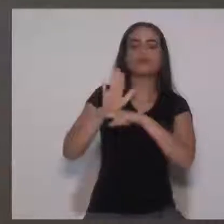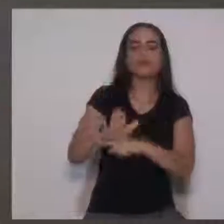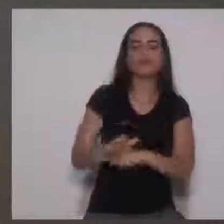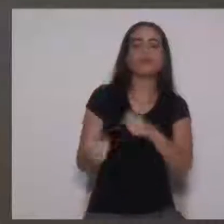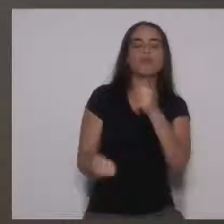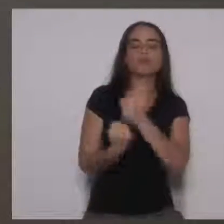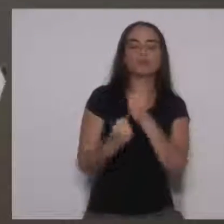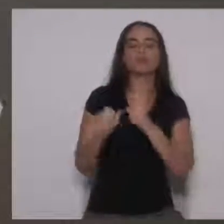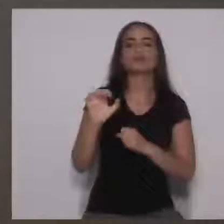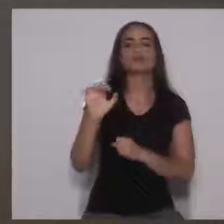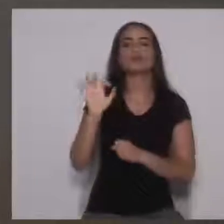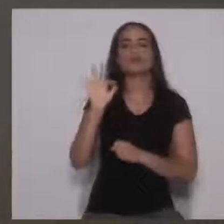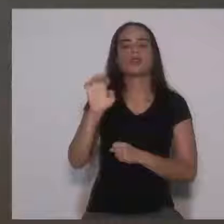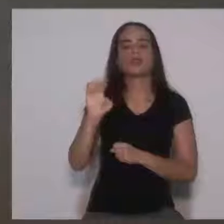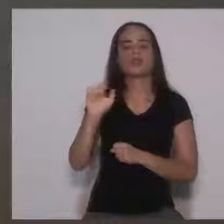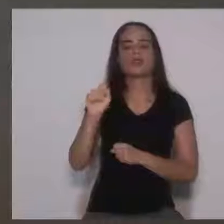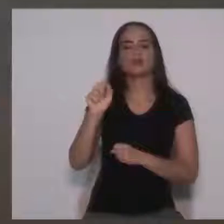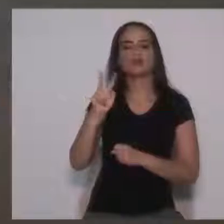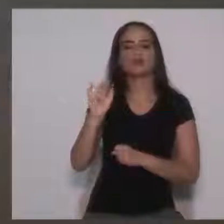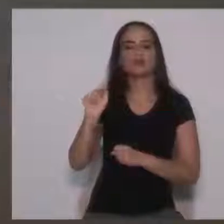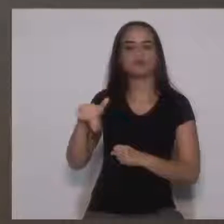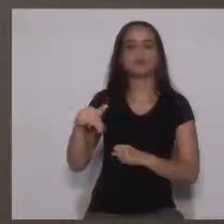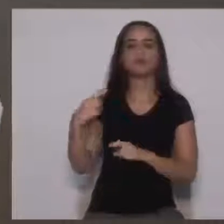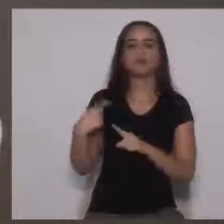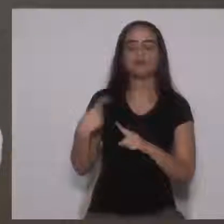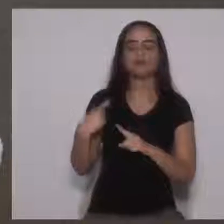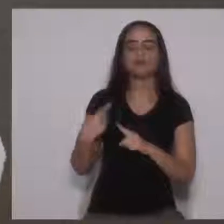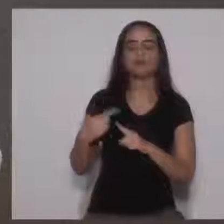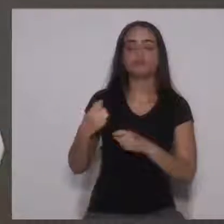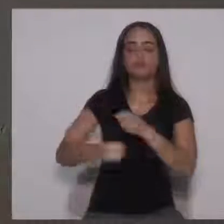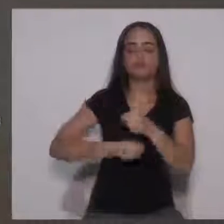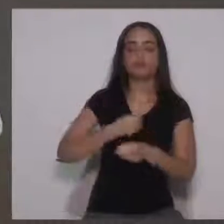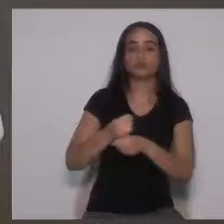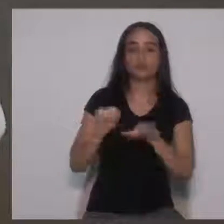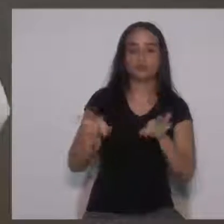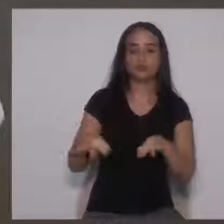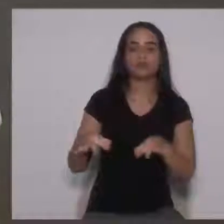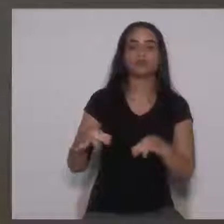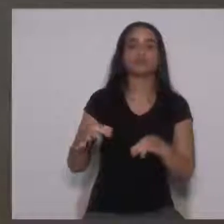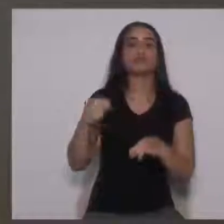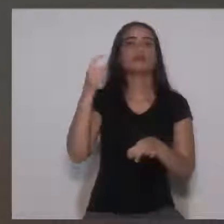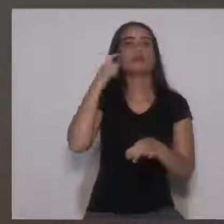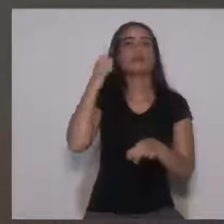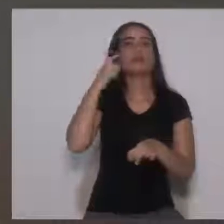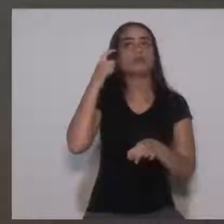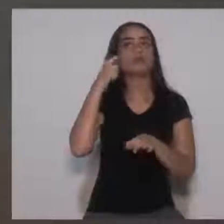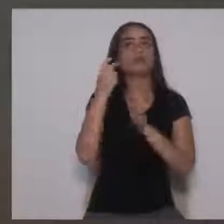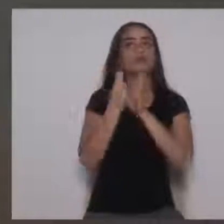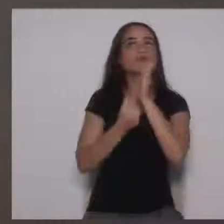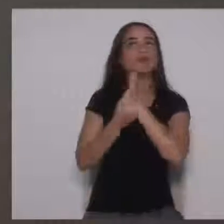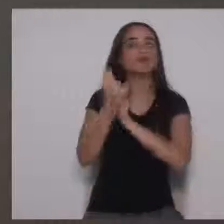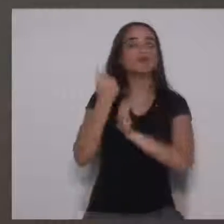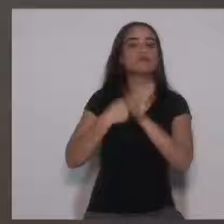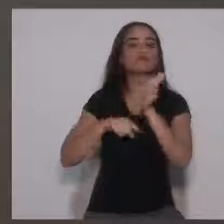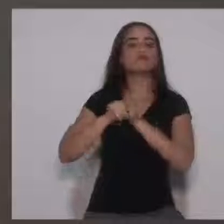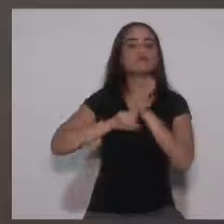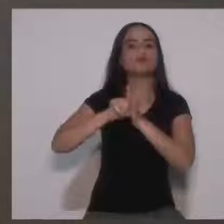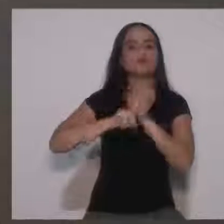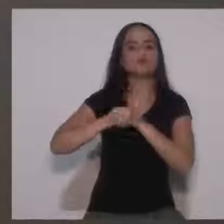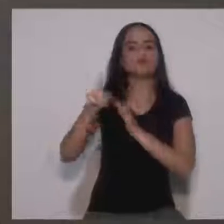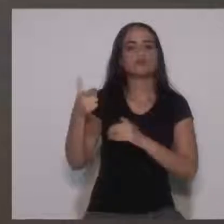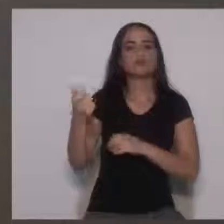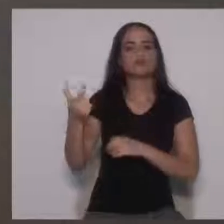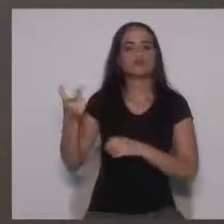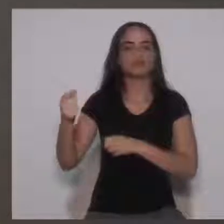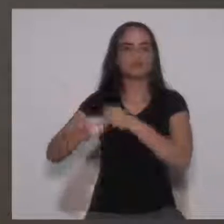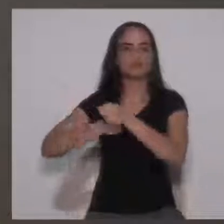ano e formos fazer o orçamento de 2020. Lembrar disso, lembrar desse trabalho. Porque a FEAVIM